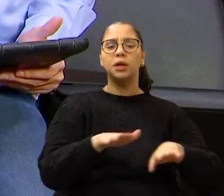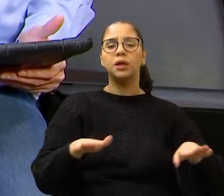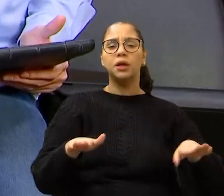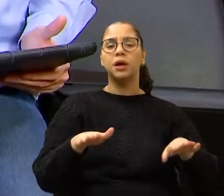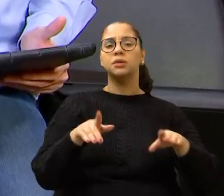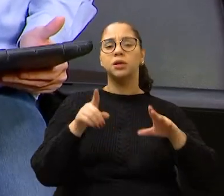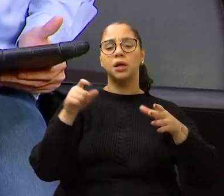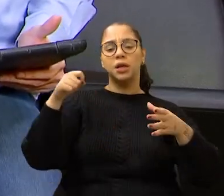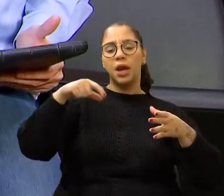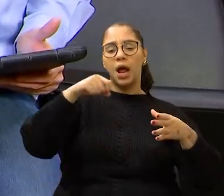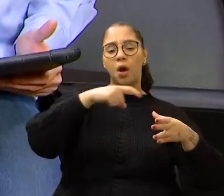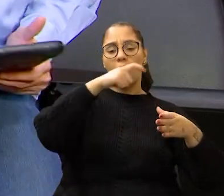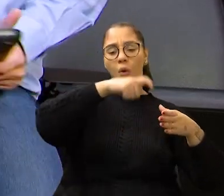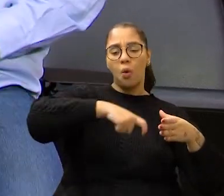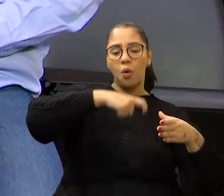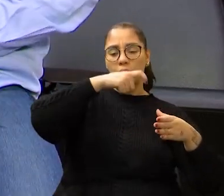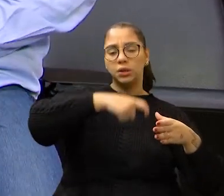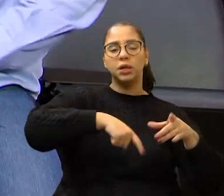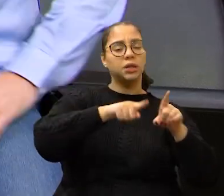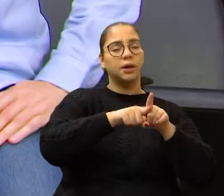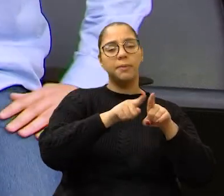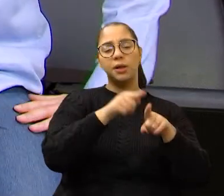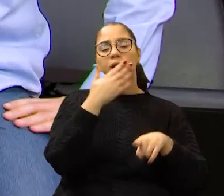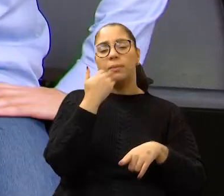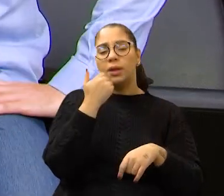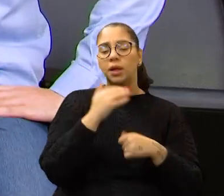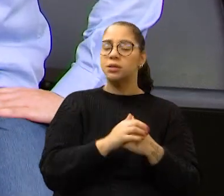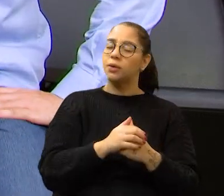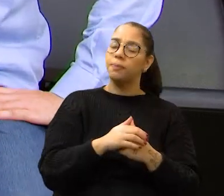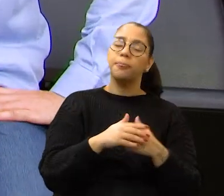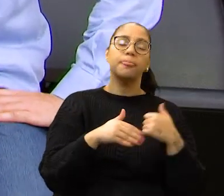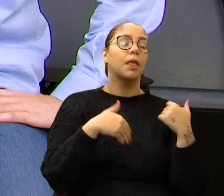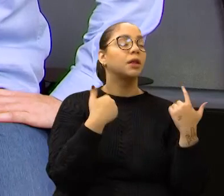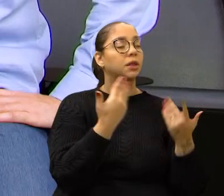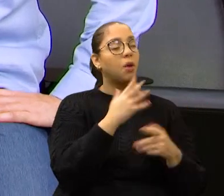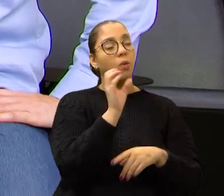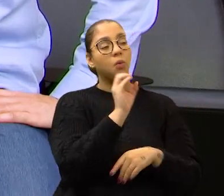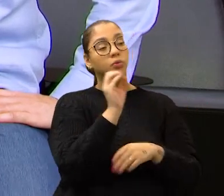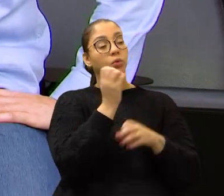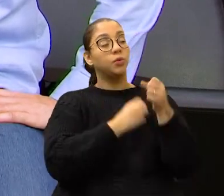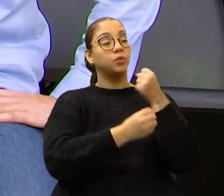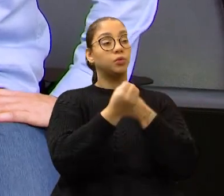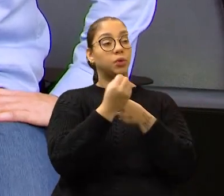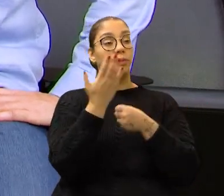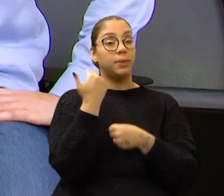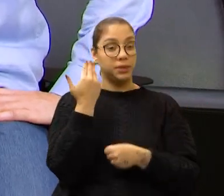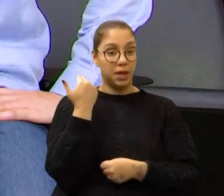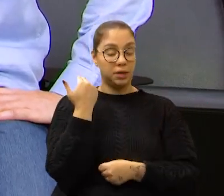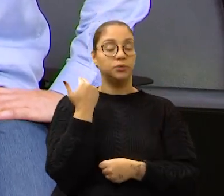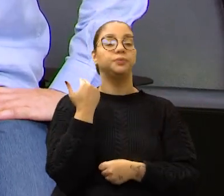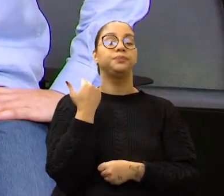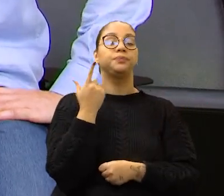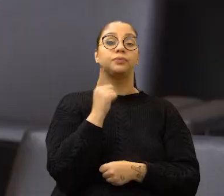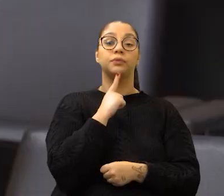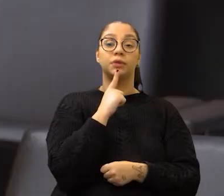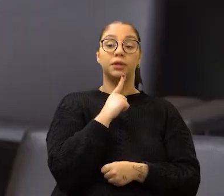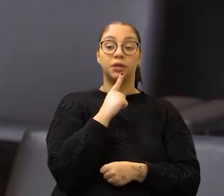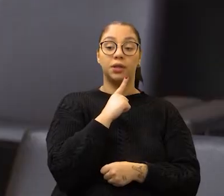as crianças nas hortas e nessa alimentação? Olha, outubro do ano passado, nós fizemos